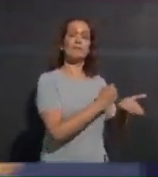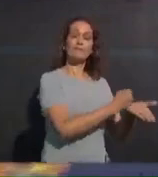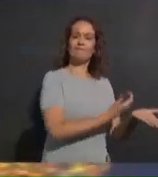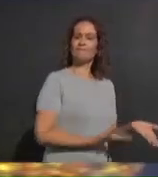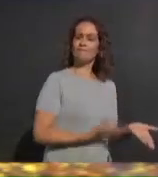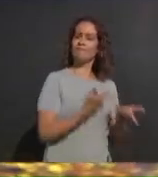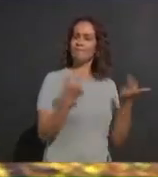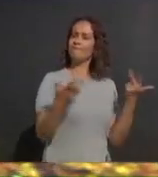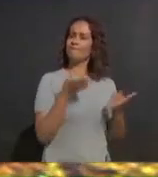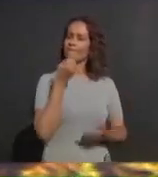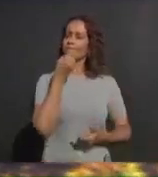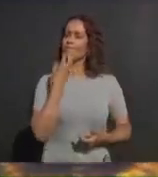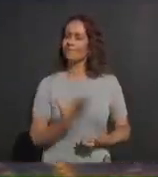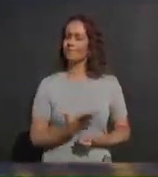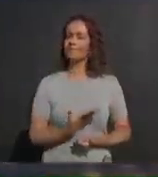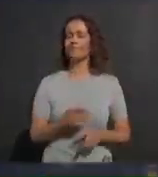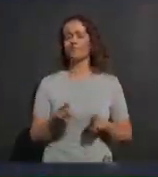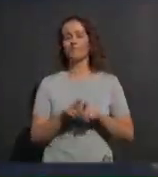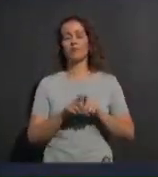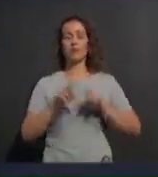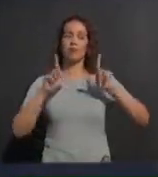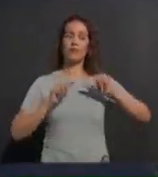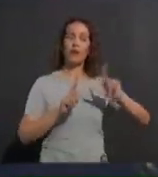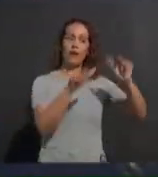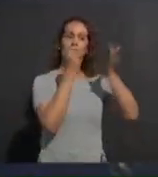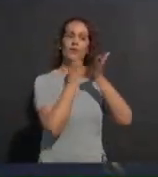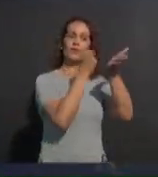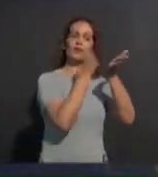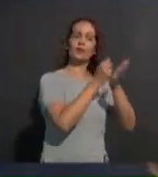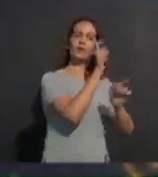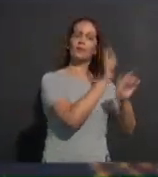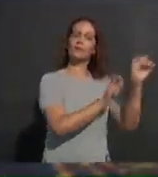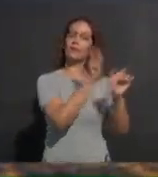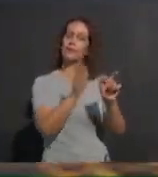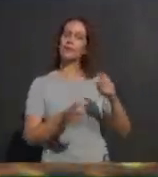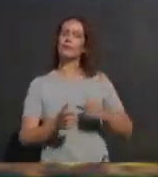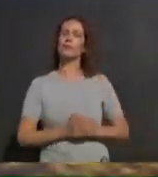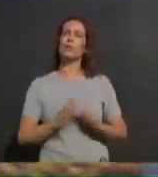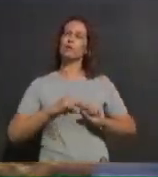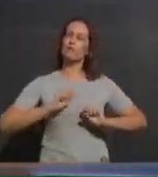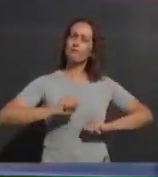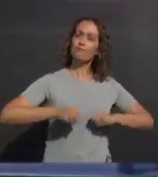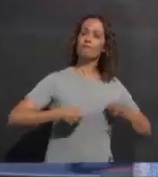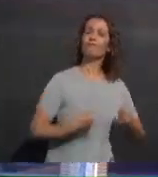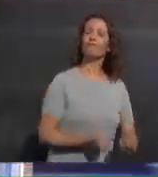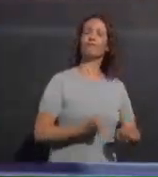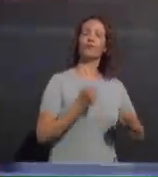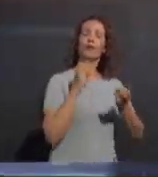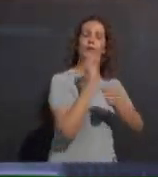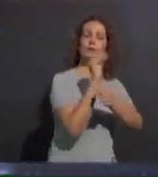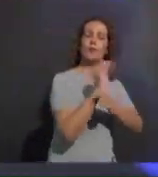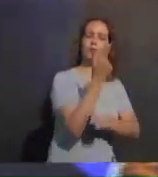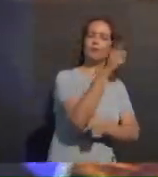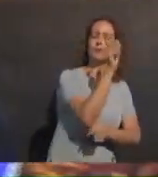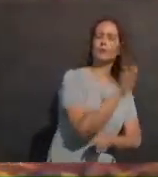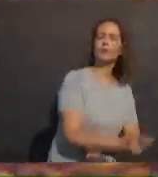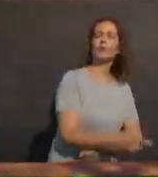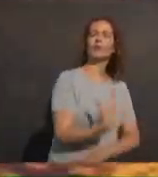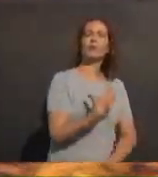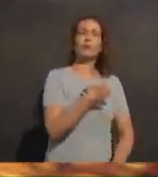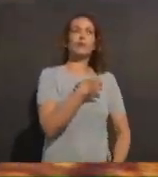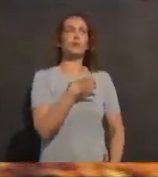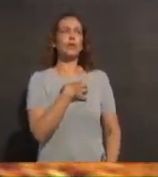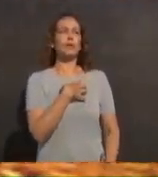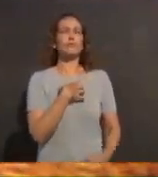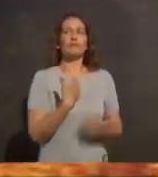vida foram viagens para ajudar pessoas, foram vezes que eu me empenhei para cuidar de alguém. O sentimento de nobreza